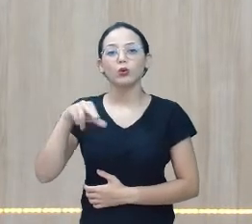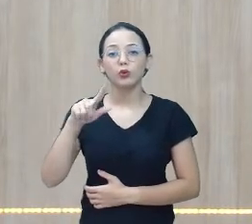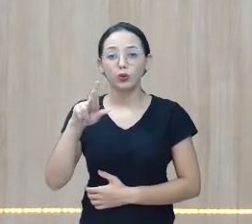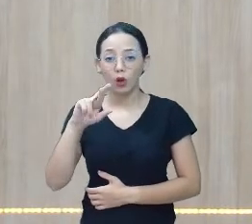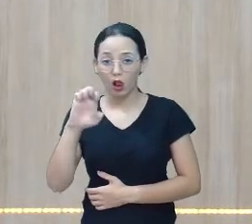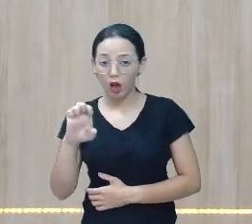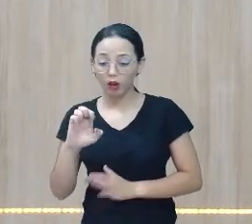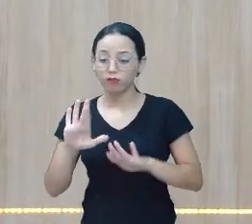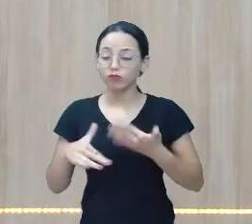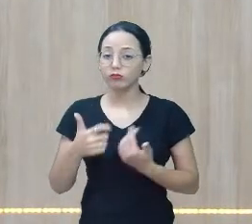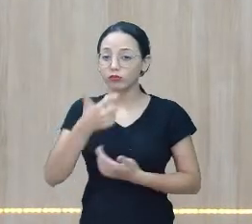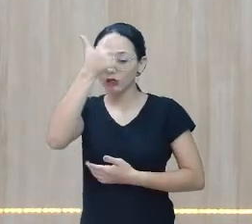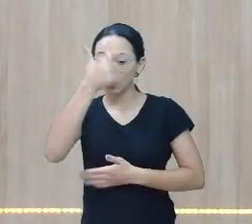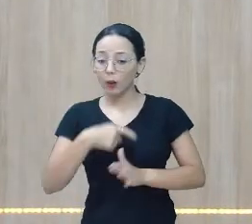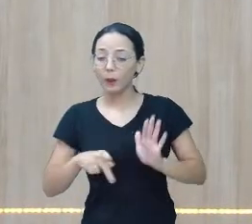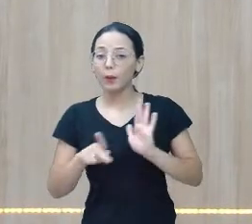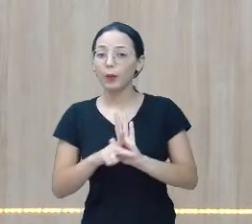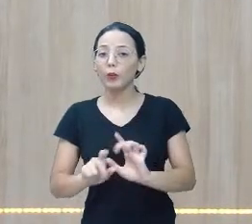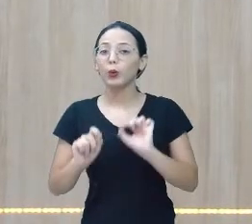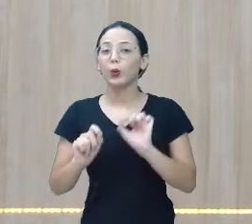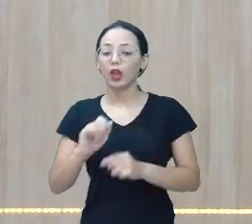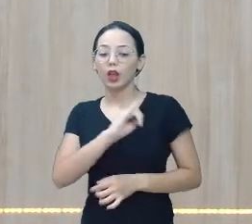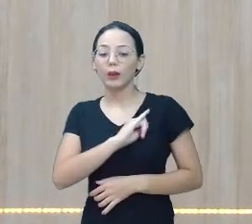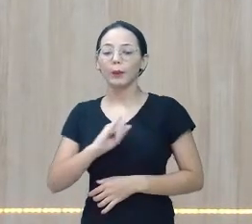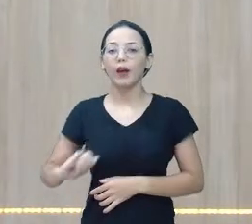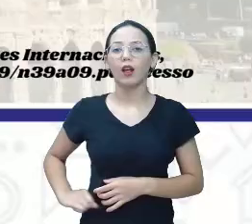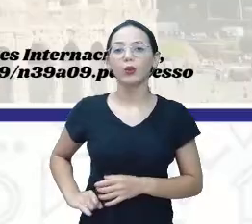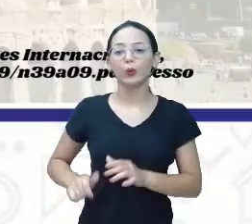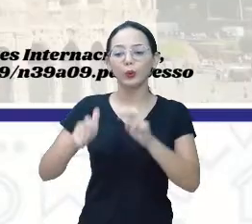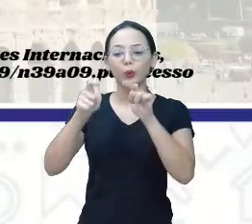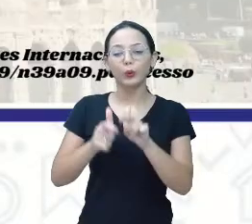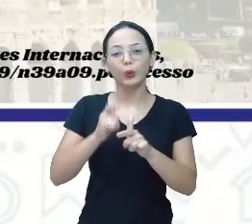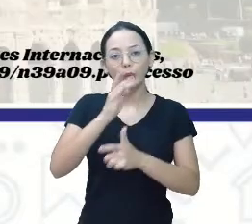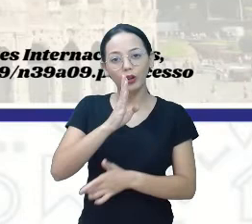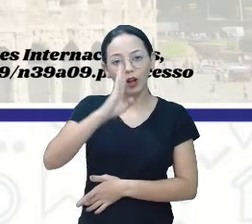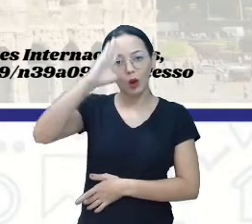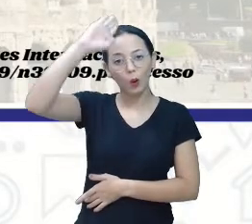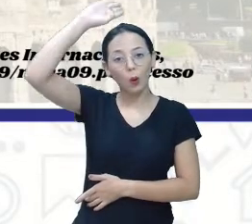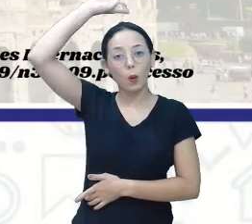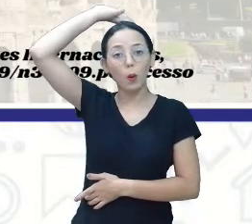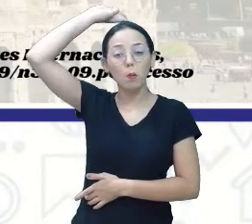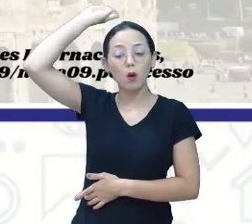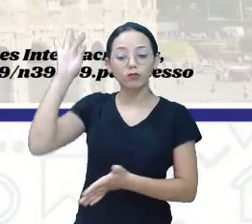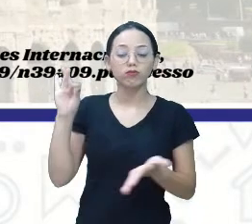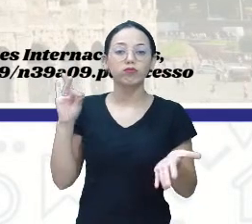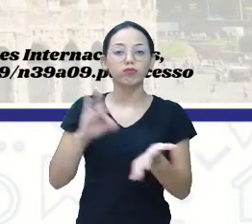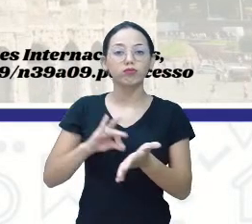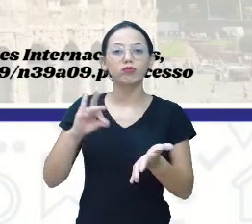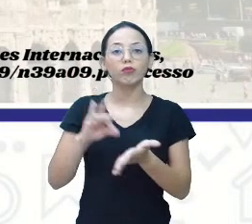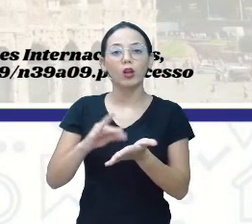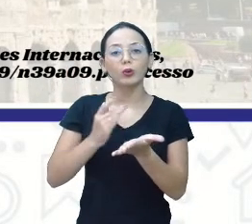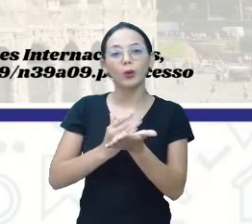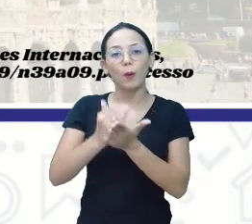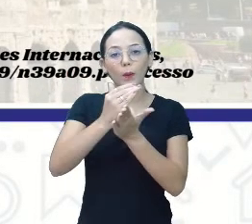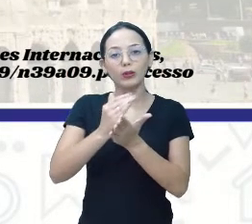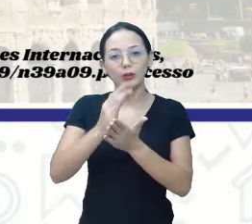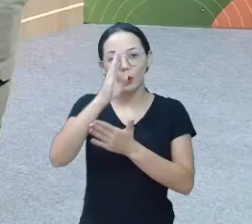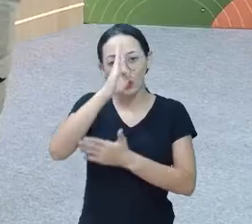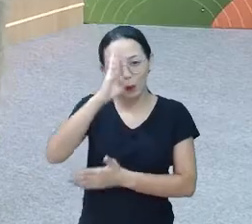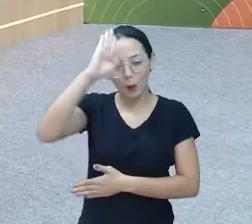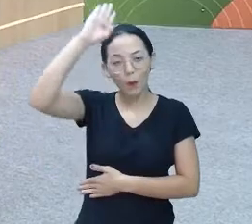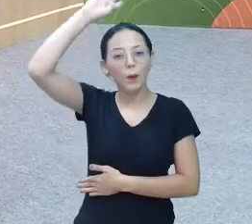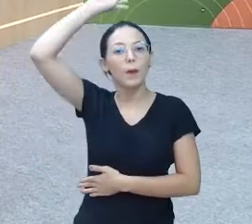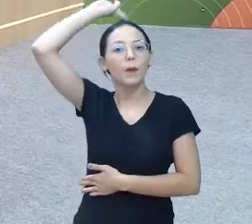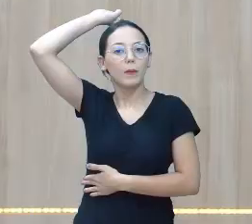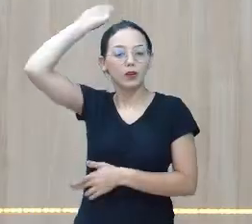sentido, ele se torna o imperador de Roma. E é esse fato que deu início ao Império Romano, né, que